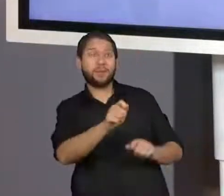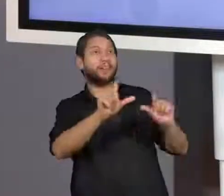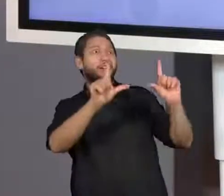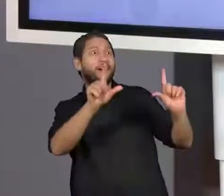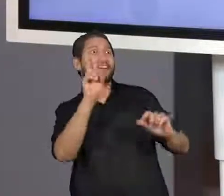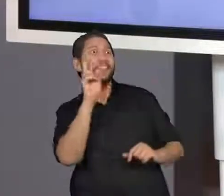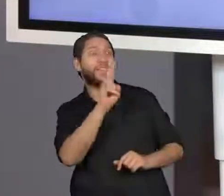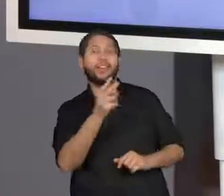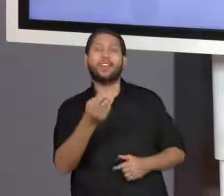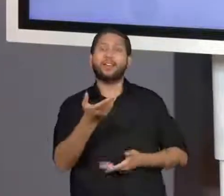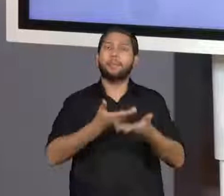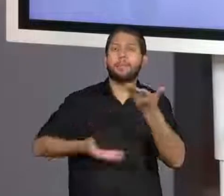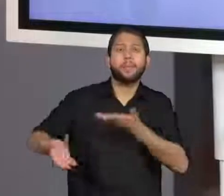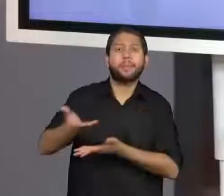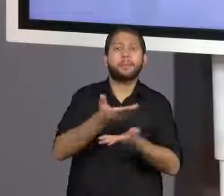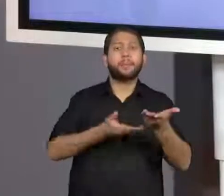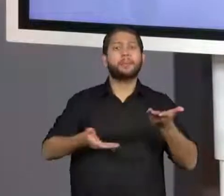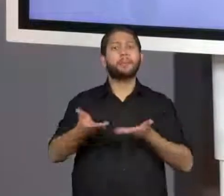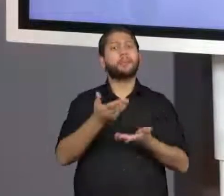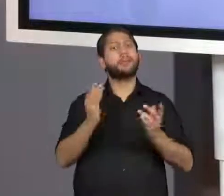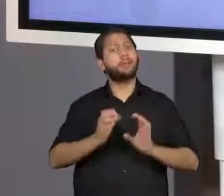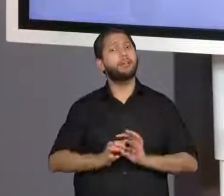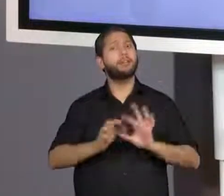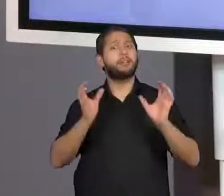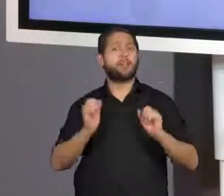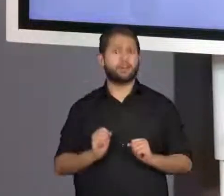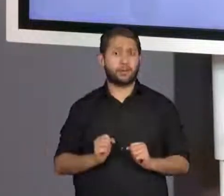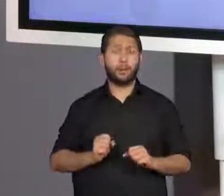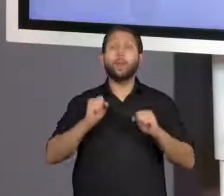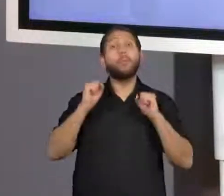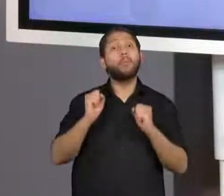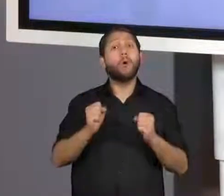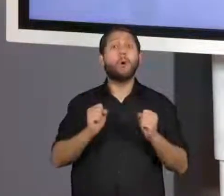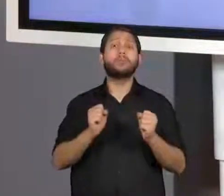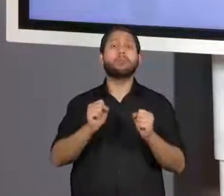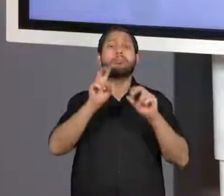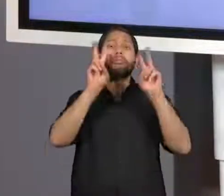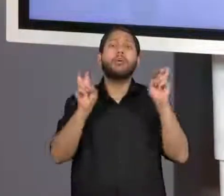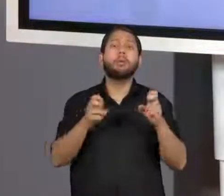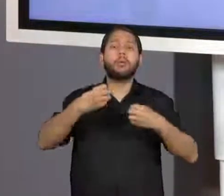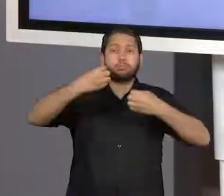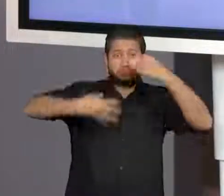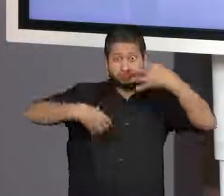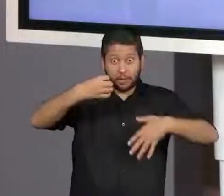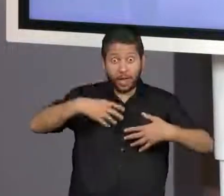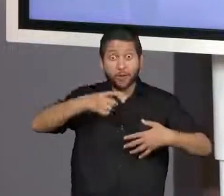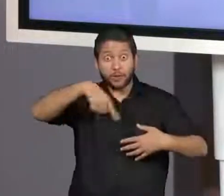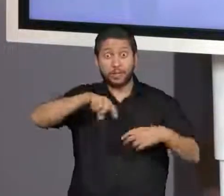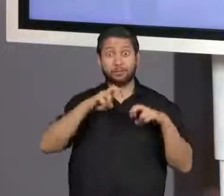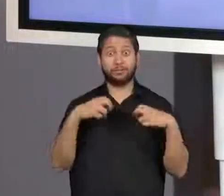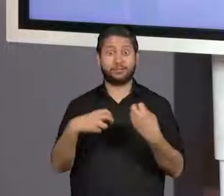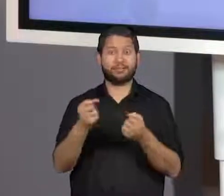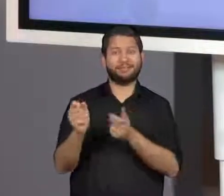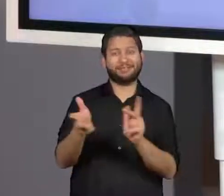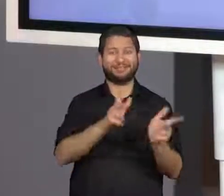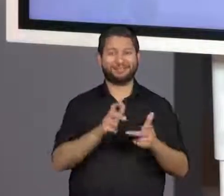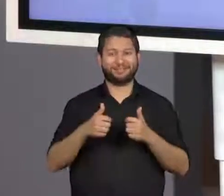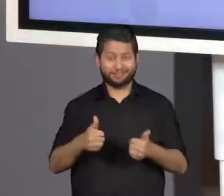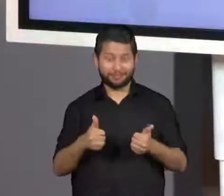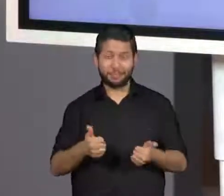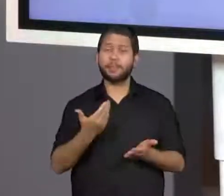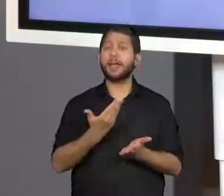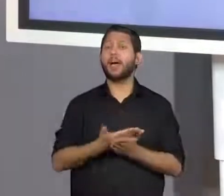já tirar a dúvida em tempo real, fazer uma roda de conversa sobre o tema, mas vamos conhecer o título da aula de